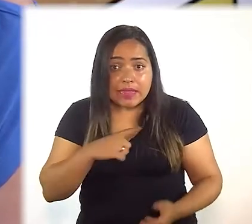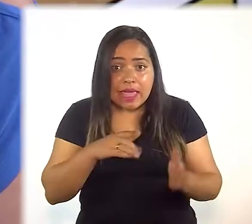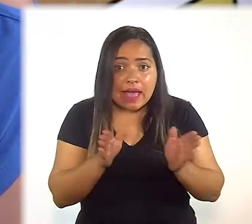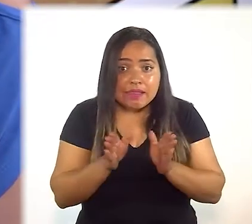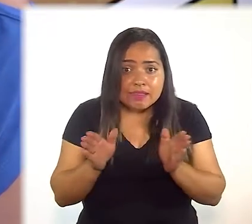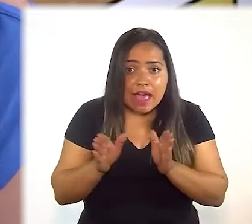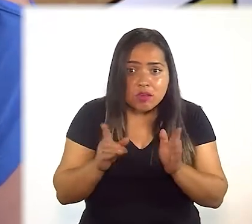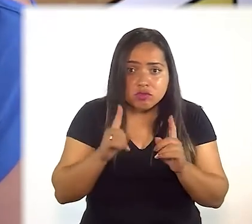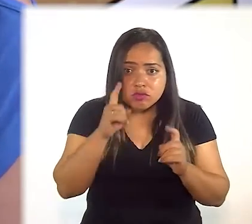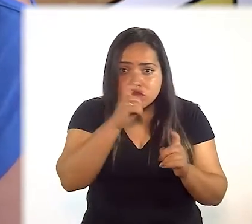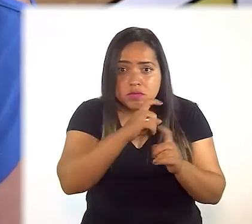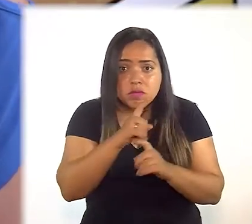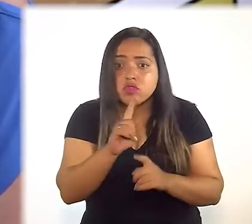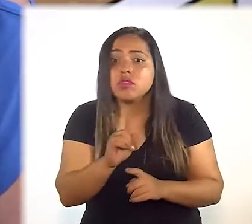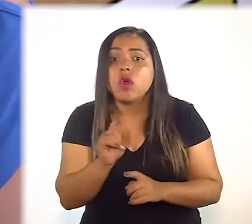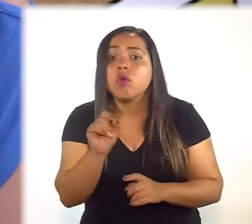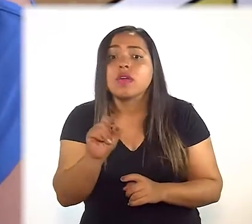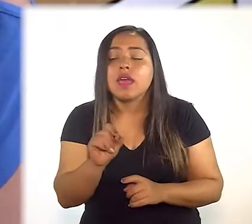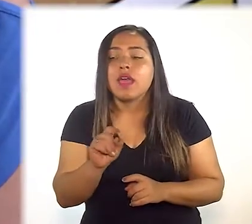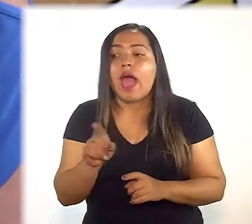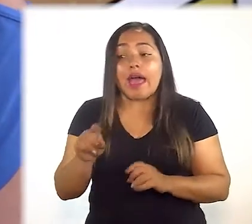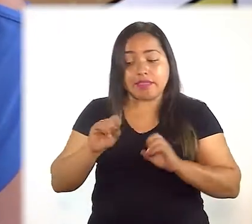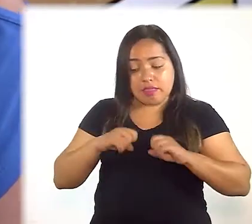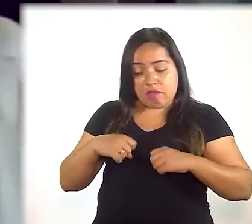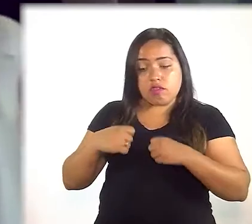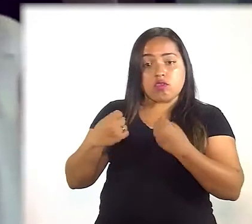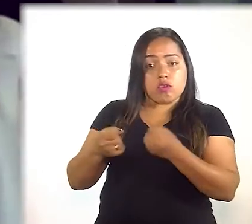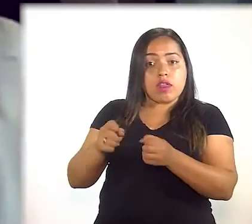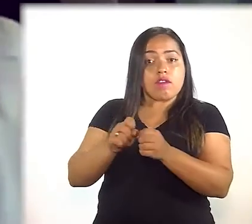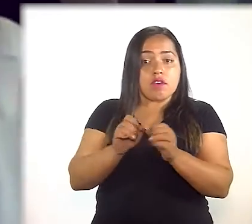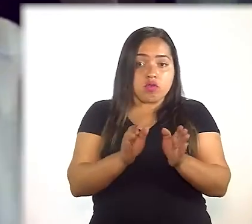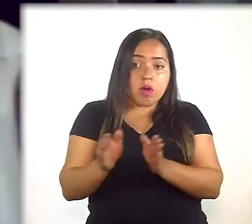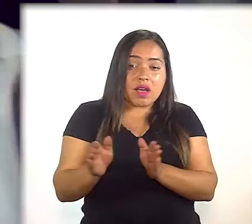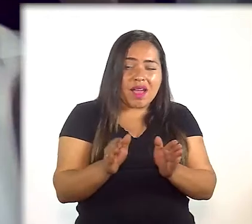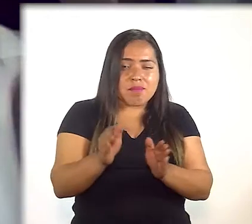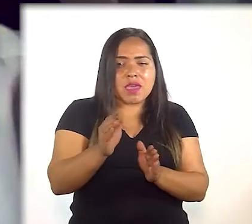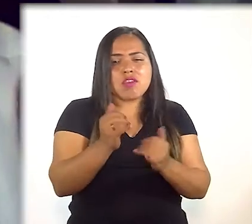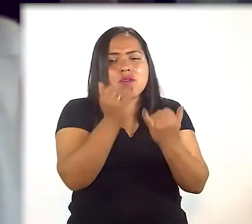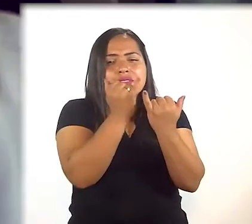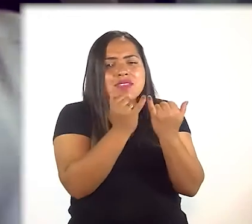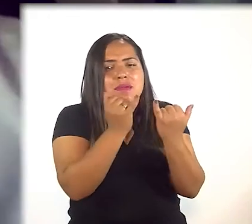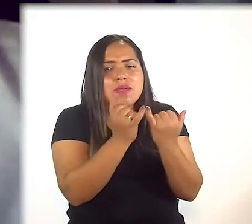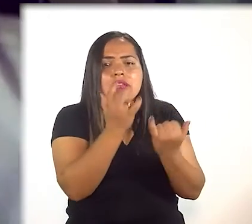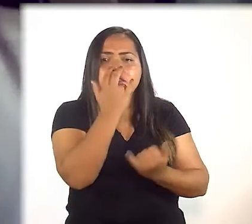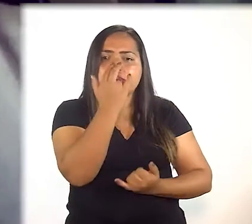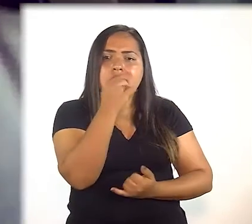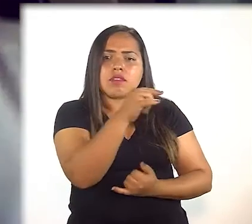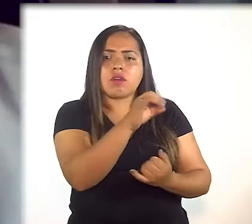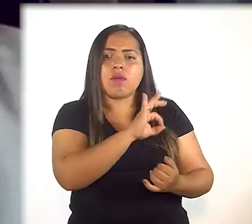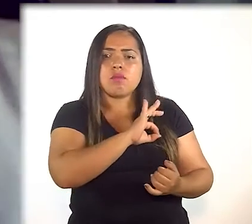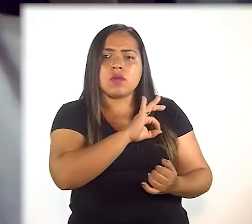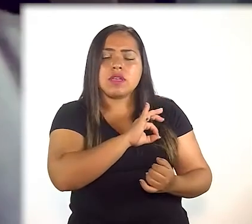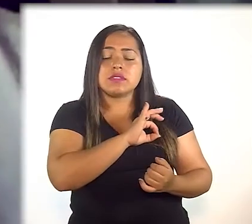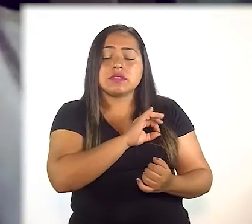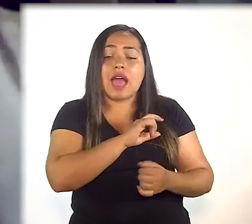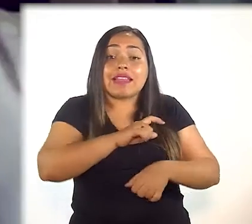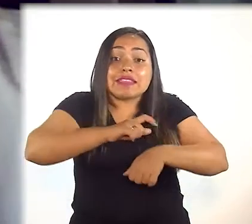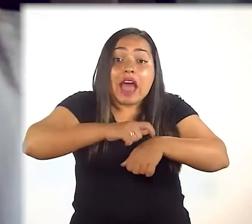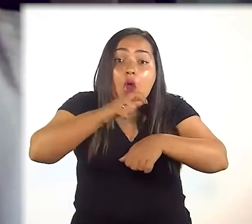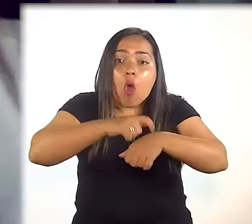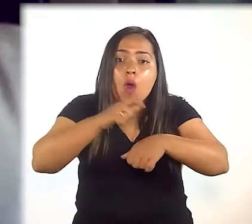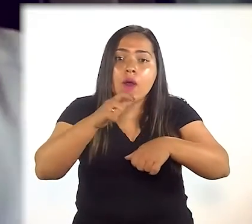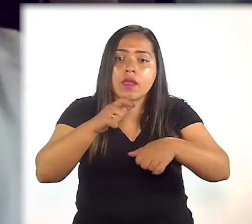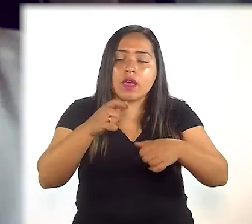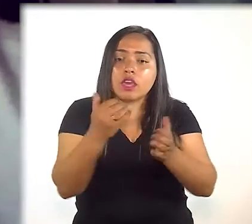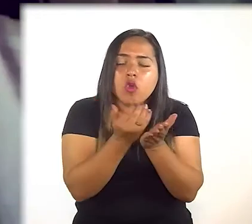existe muita dúvida, muitas questões e muita dificuldade? Maria, a Defensoria fez um caminho parecido com esse da polícia. Logo